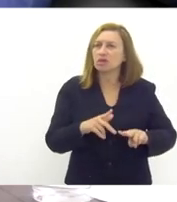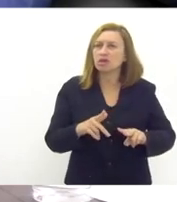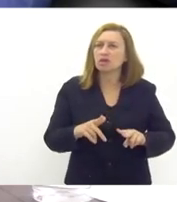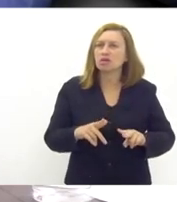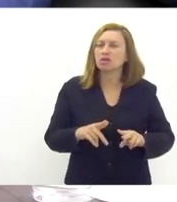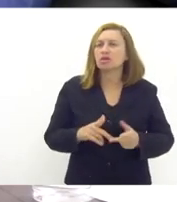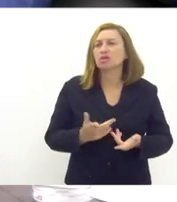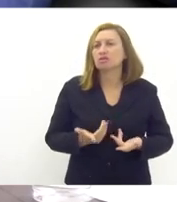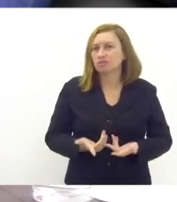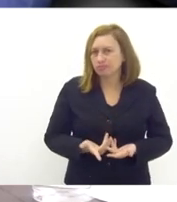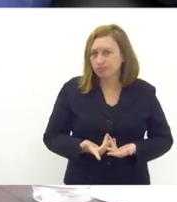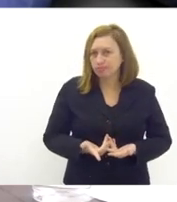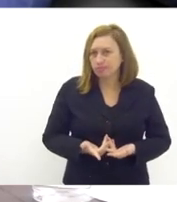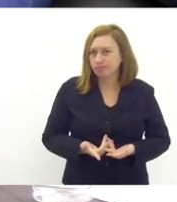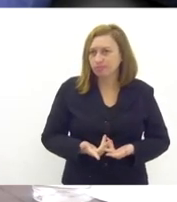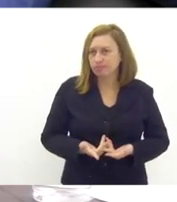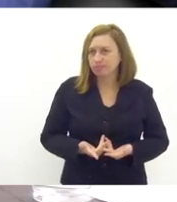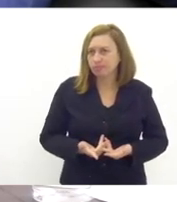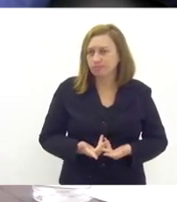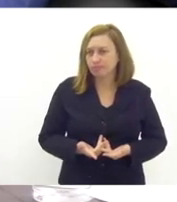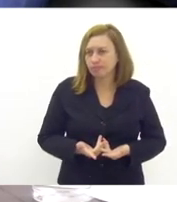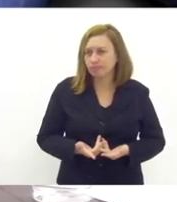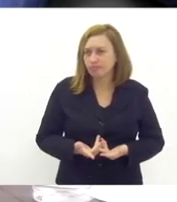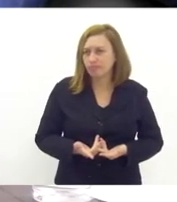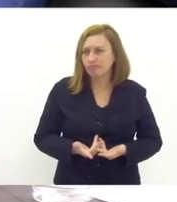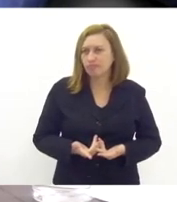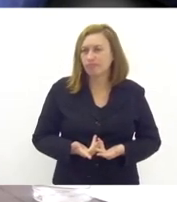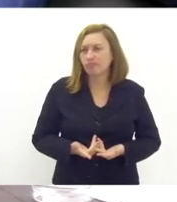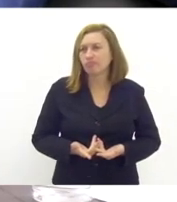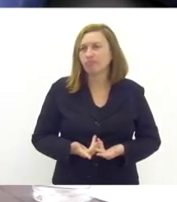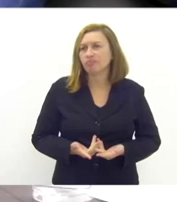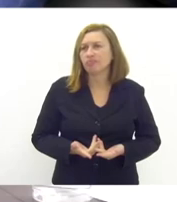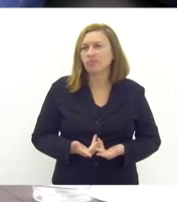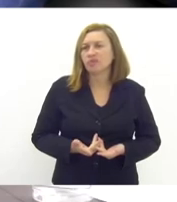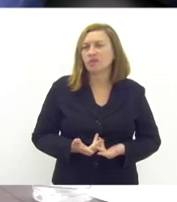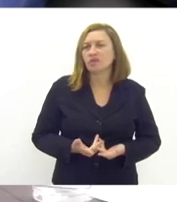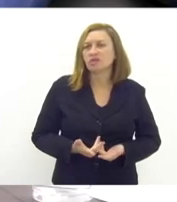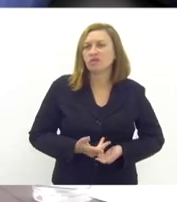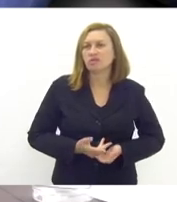de sempre. É toda truculência,